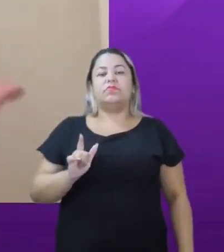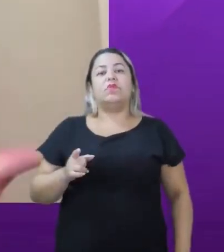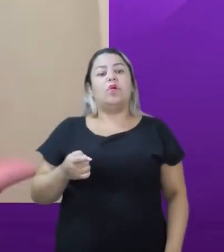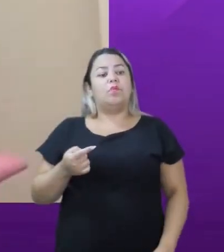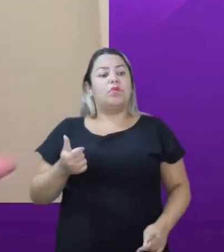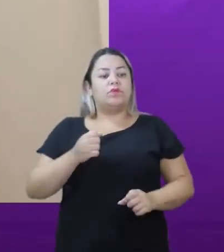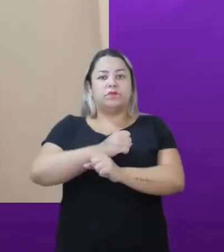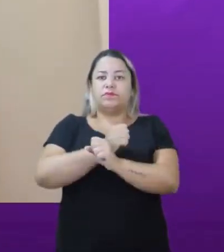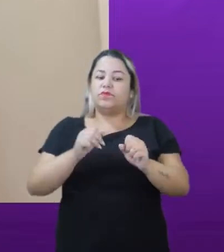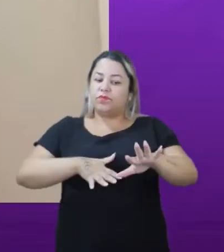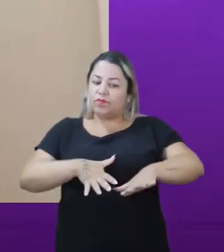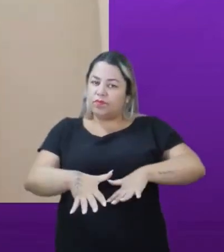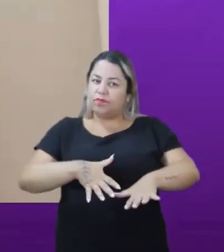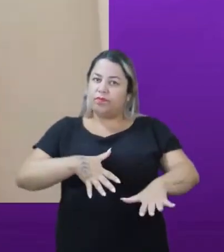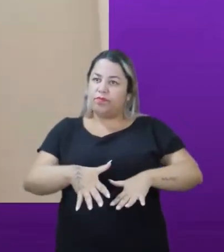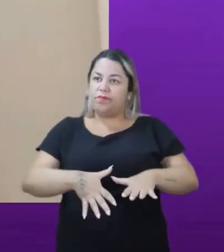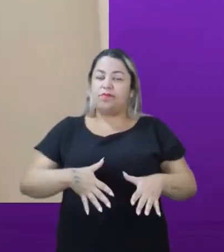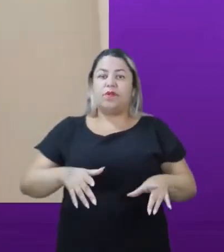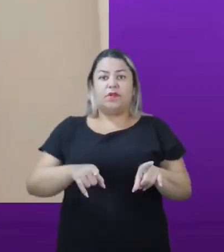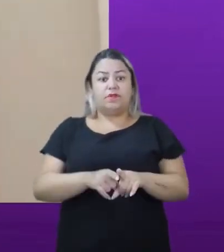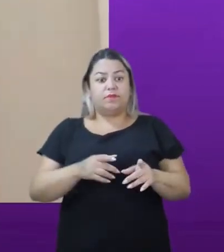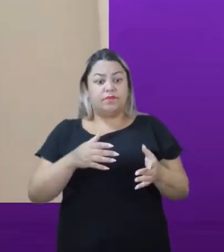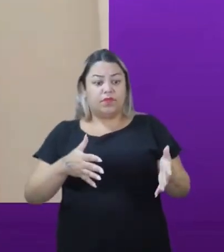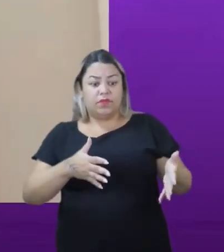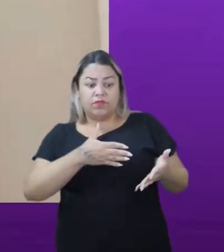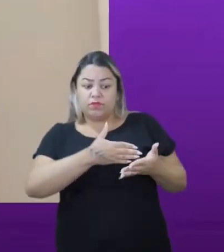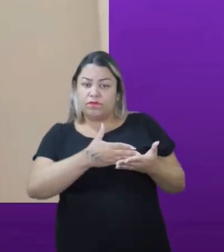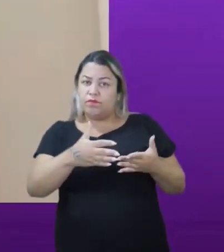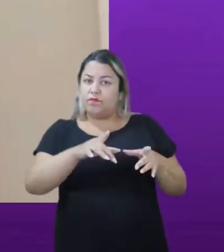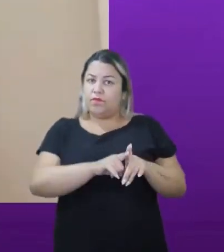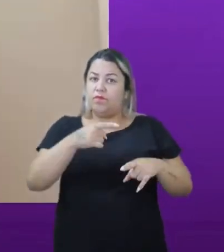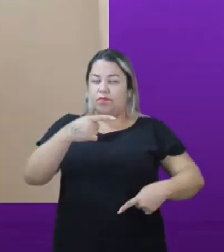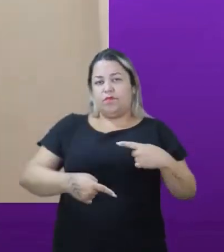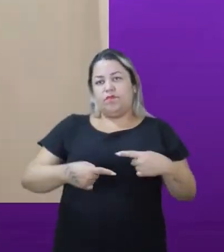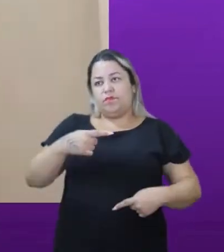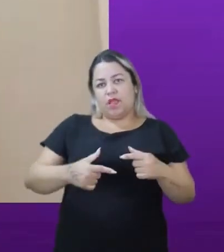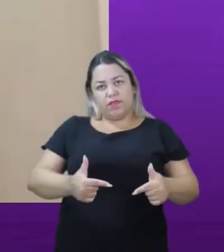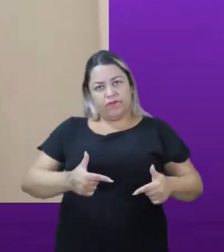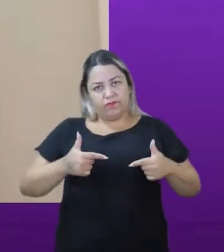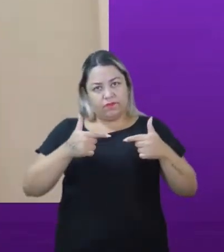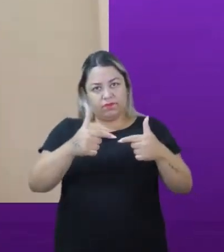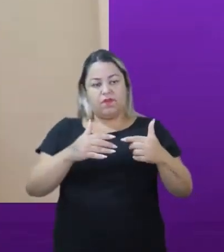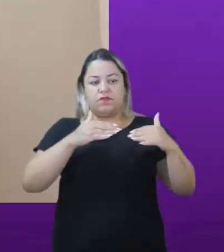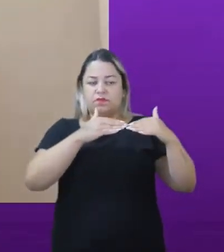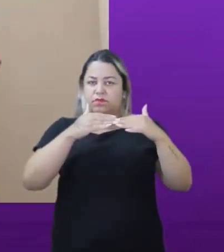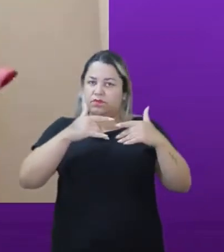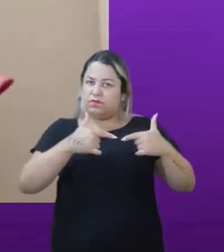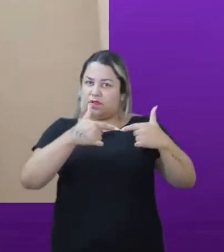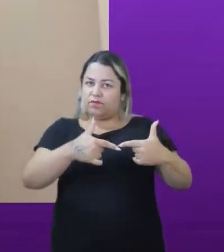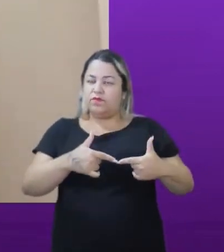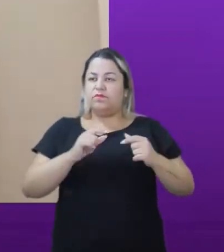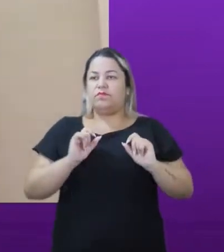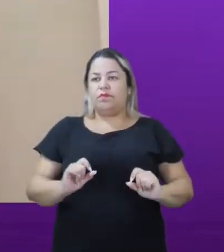de mobilização e de iniciativa política para, enfim, né, enfrentar esses desafios,